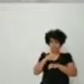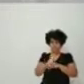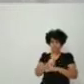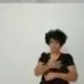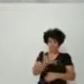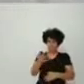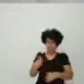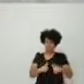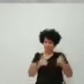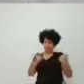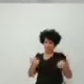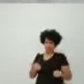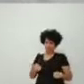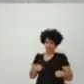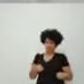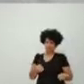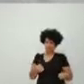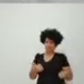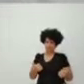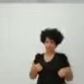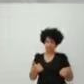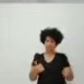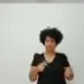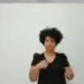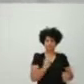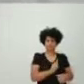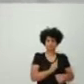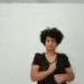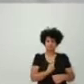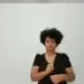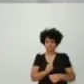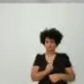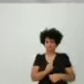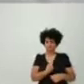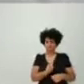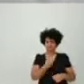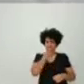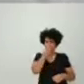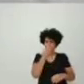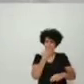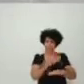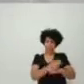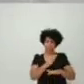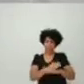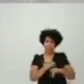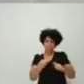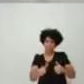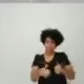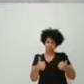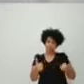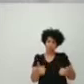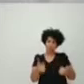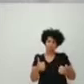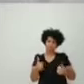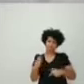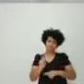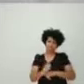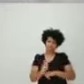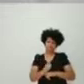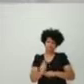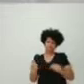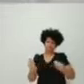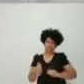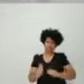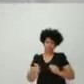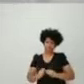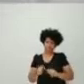melhorias para que nós tenhamos boas práticas os melhores tipos de gestão possível sem fazer qualquer